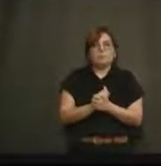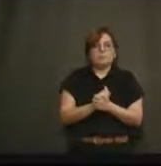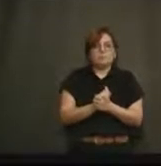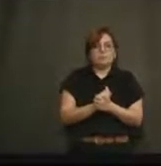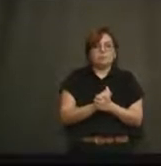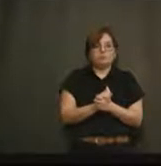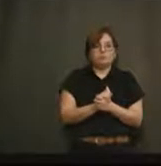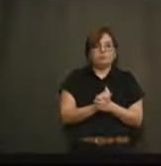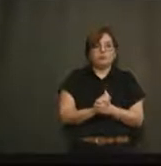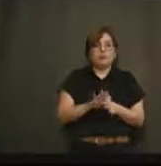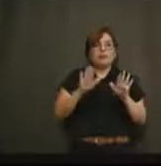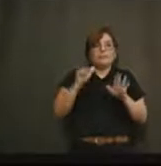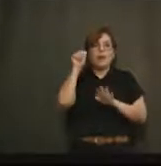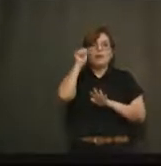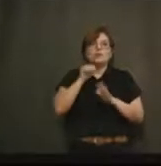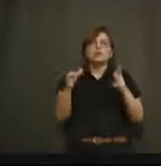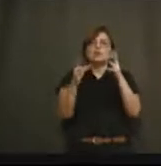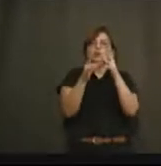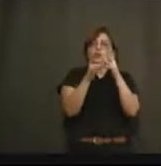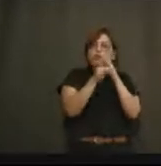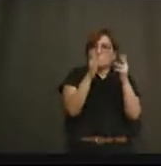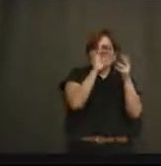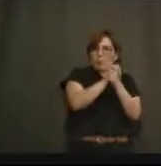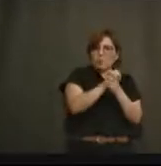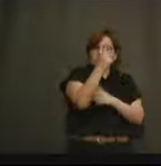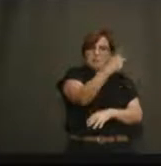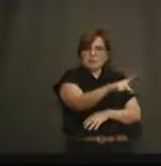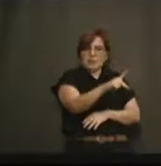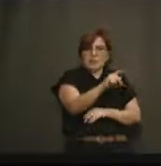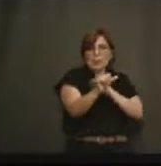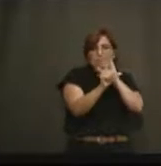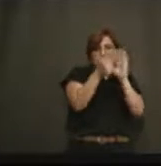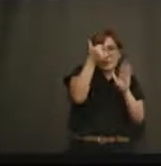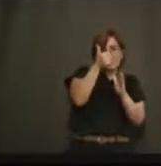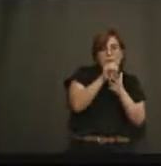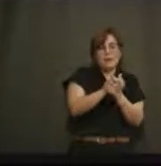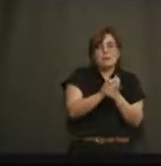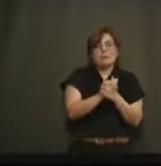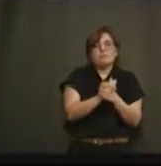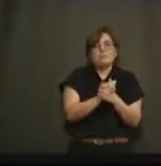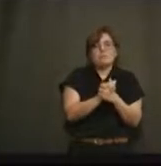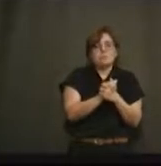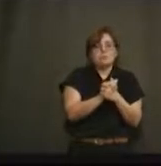esposa do Maurício, a primeira esposa do Maurício, Marília Chaves,